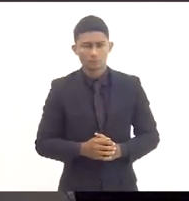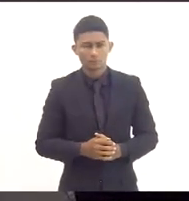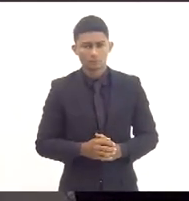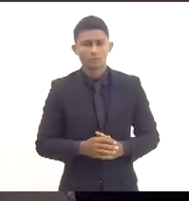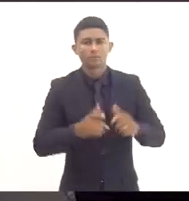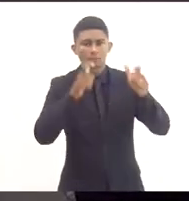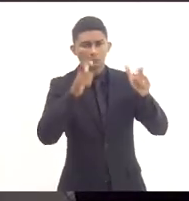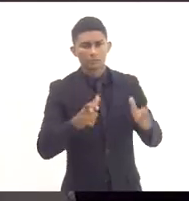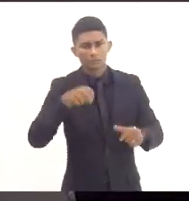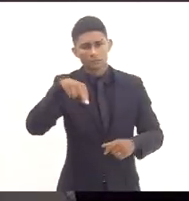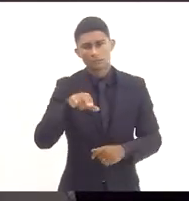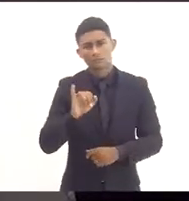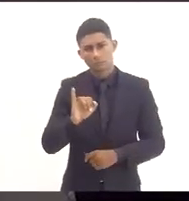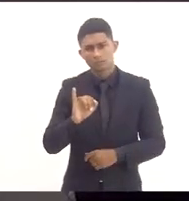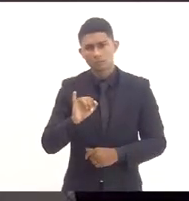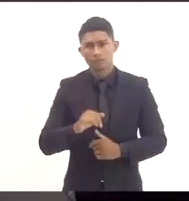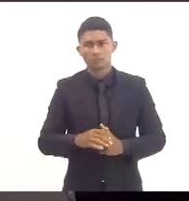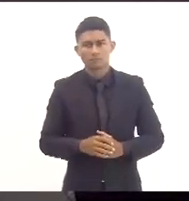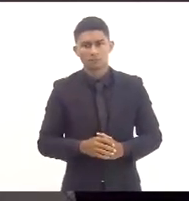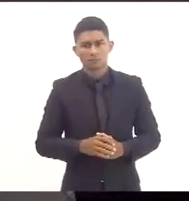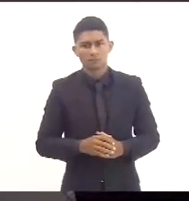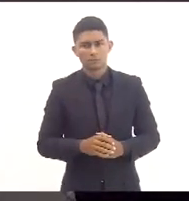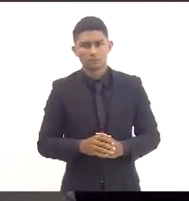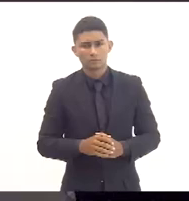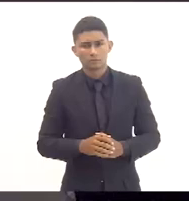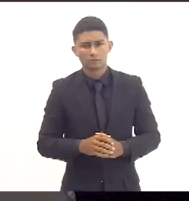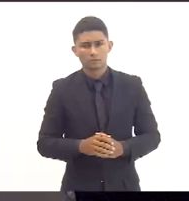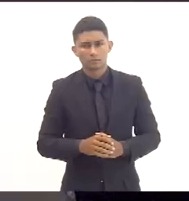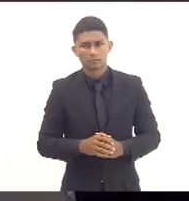em Nova Iguaçu não mas a